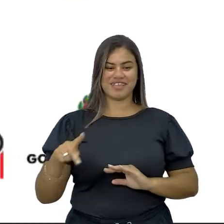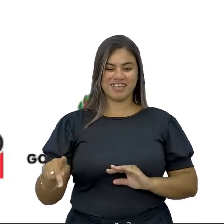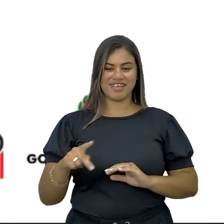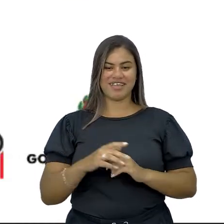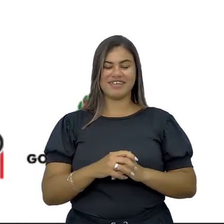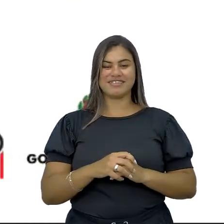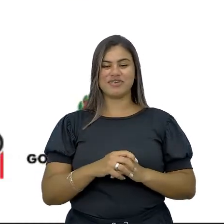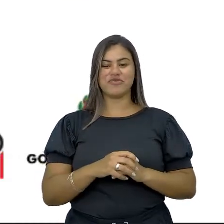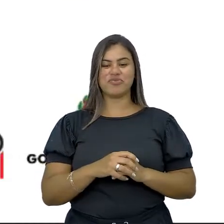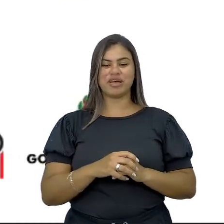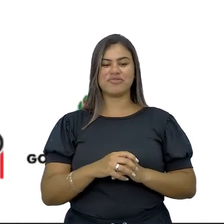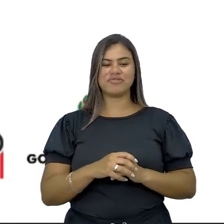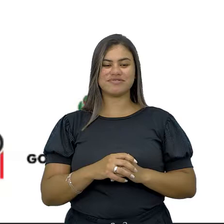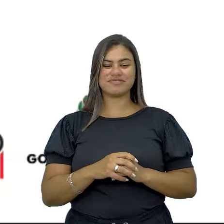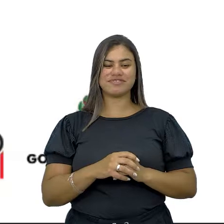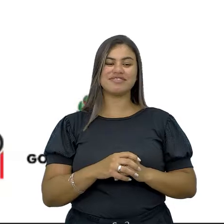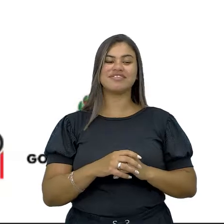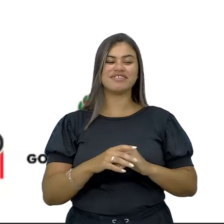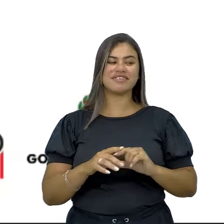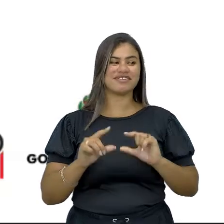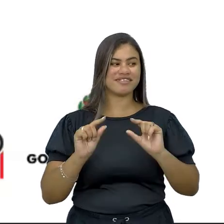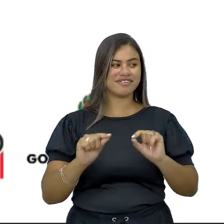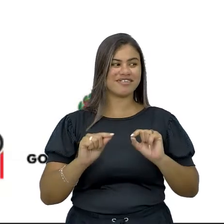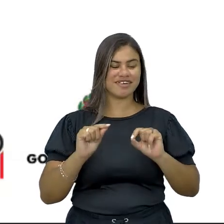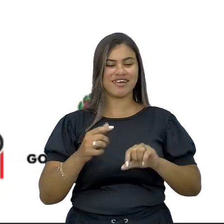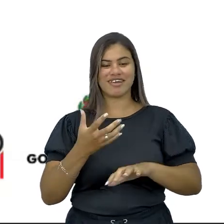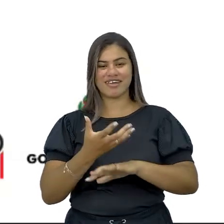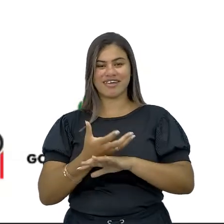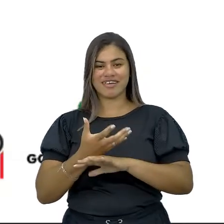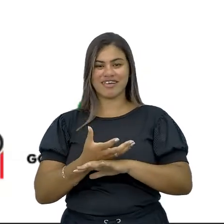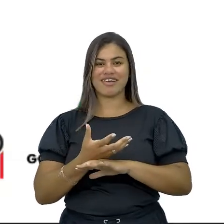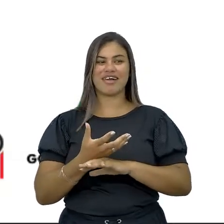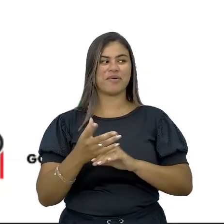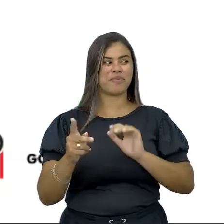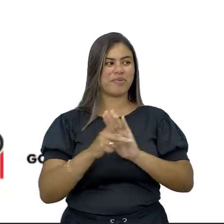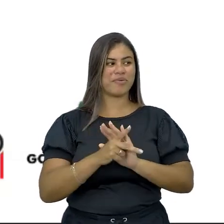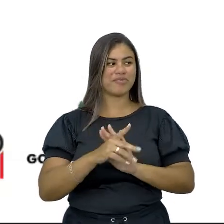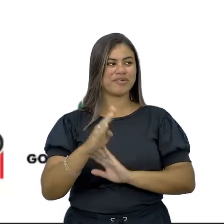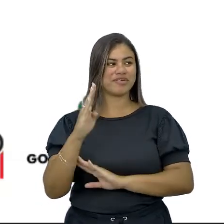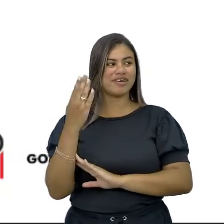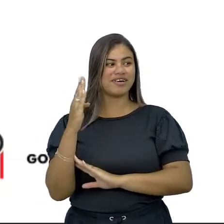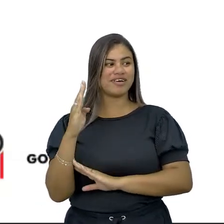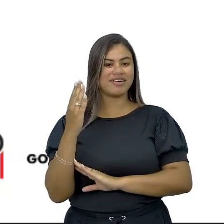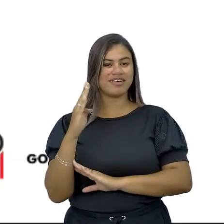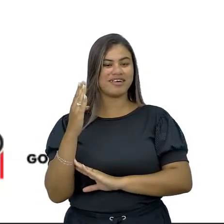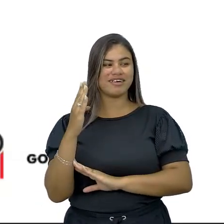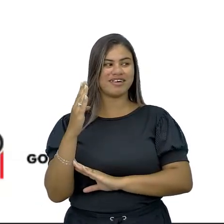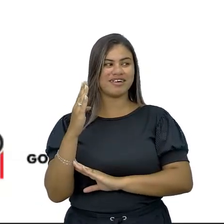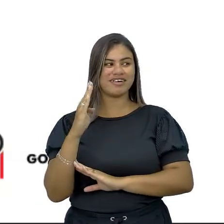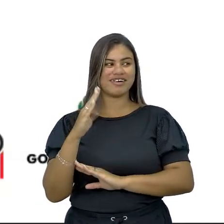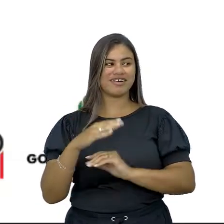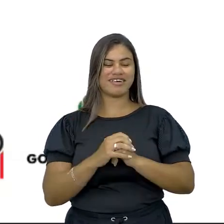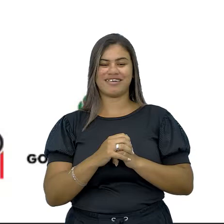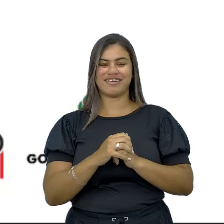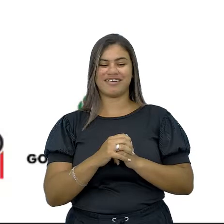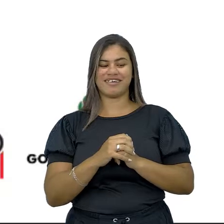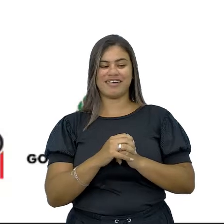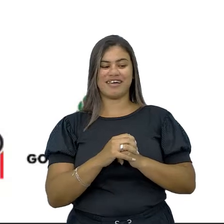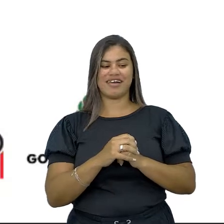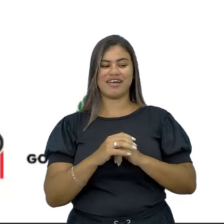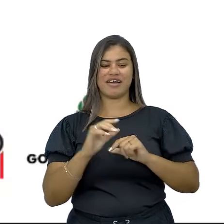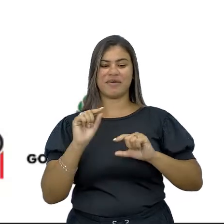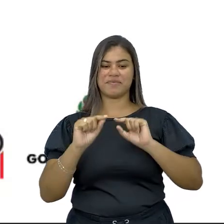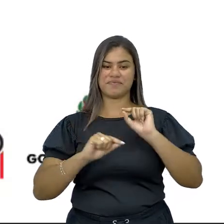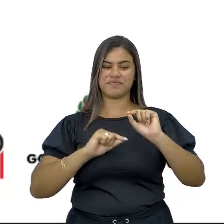Recuperação e Aprofundamento, né? O componente curricular é Biologia, e essa formação é destinada aos professores que possuem, né, o